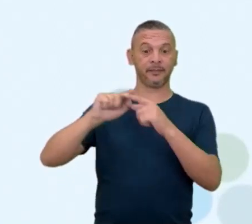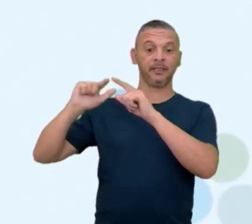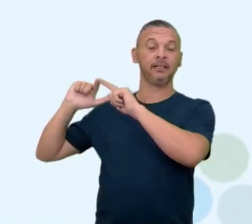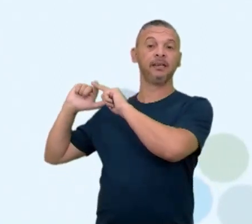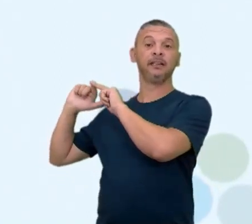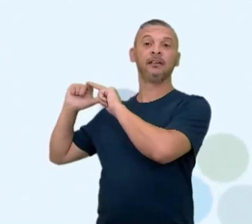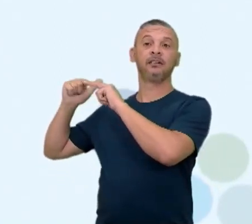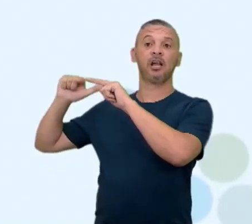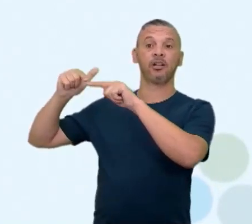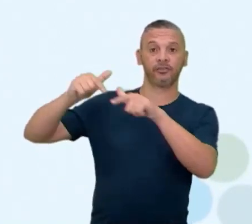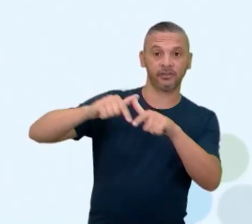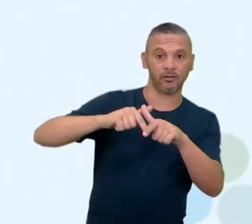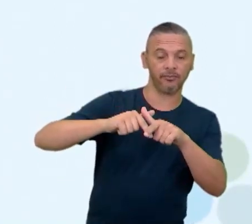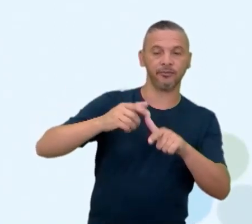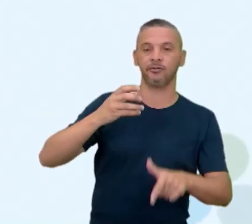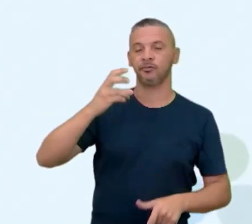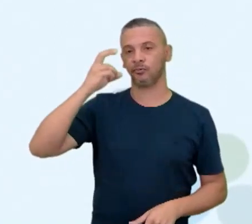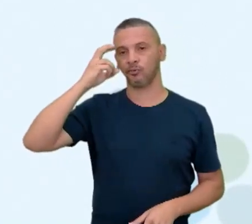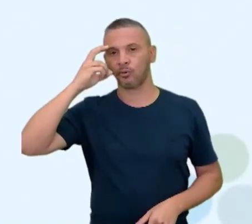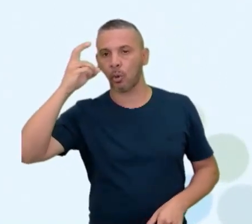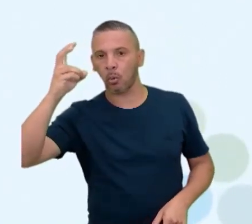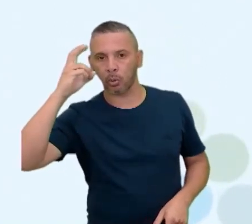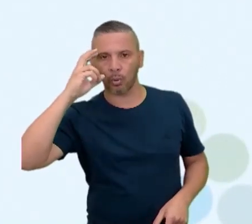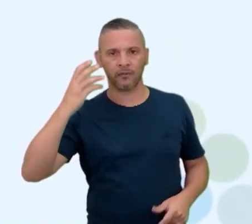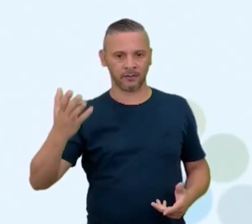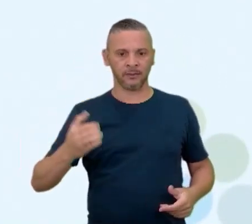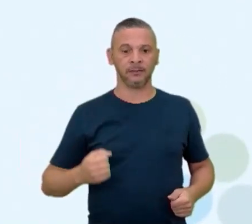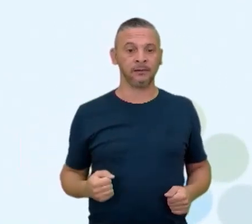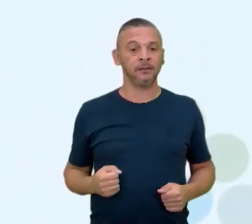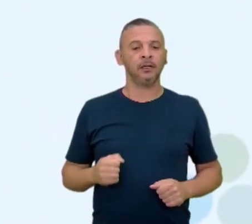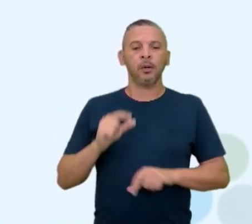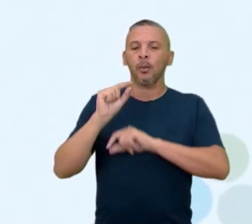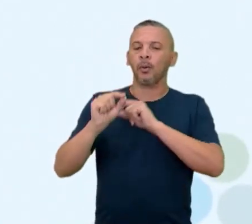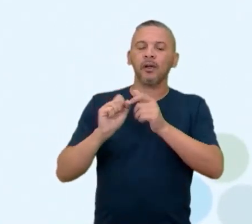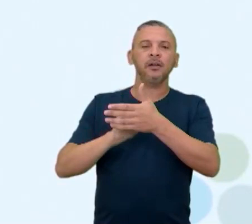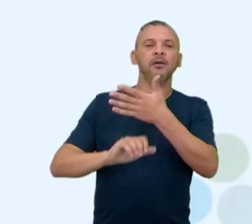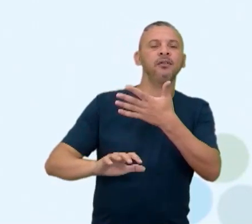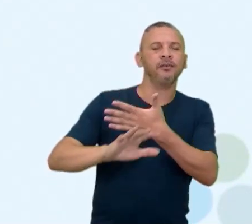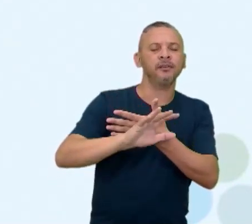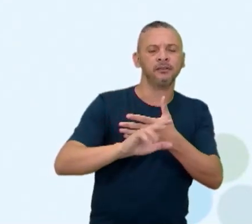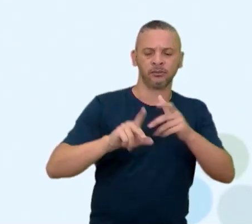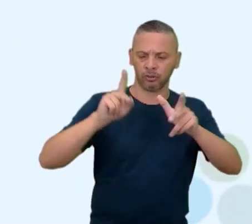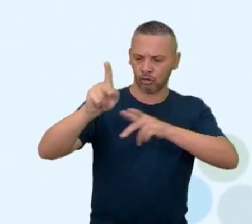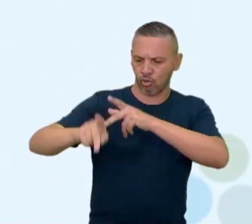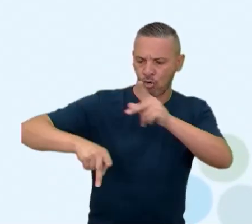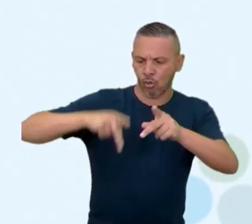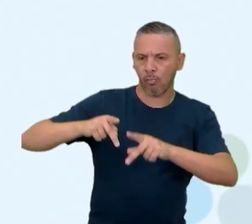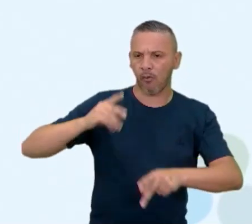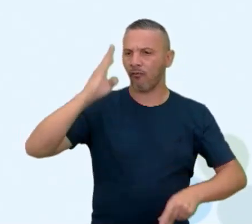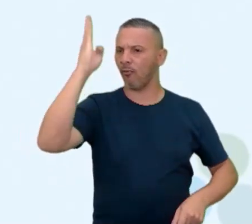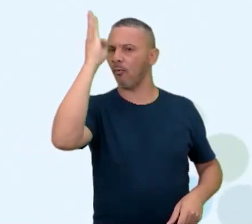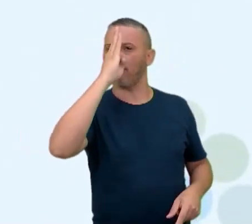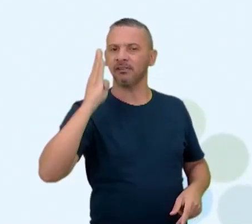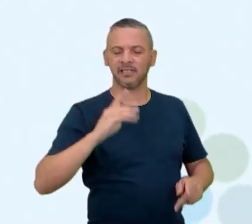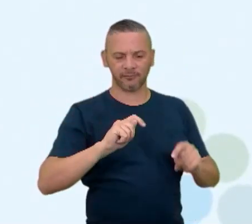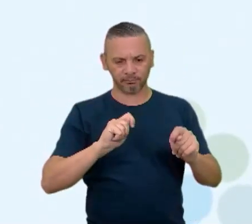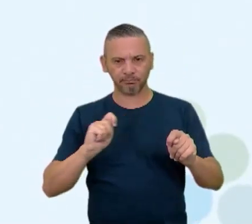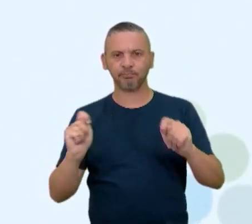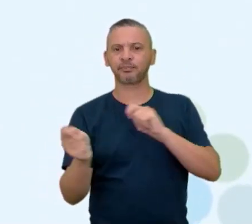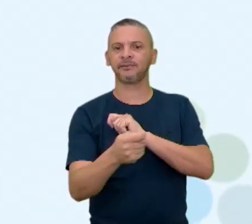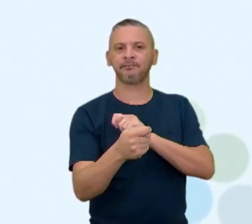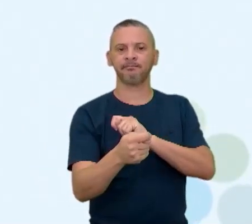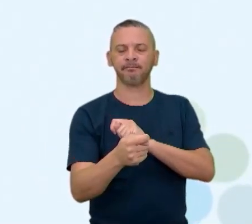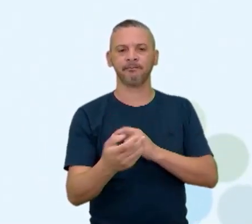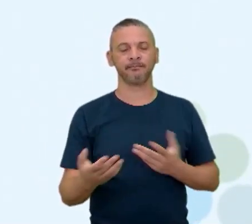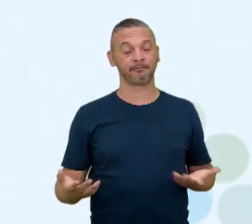e heranças culturais e o componente curricular, ressignificação do povo brasileiro,